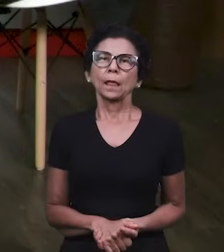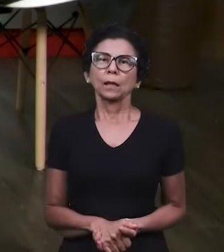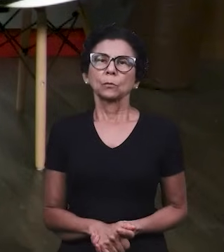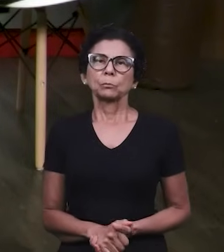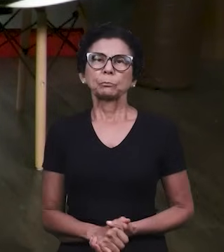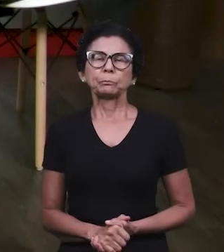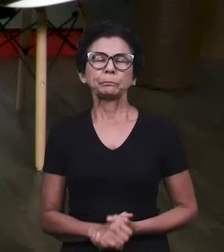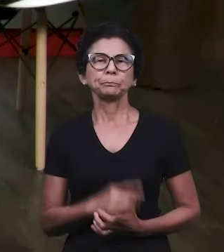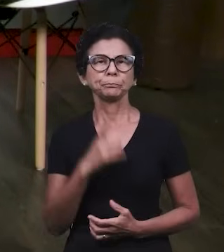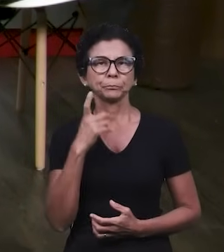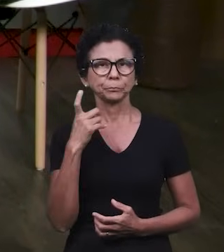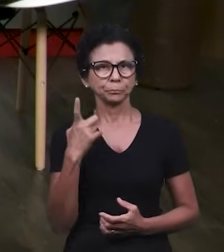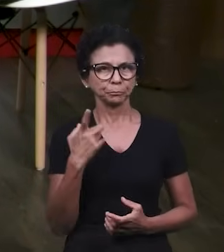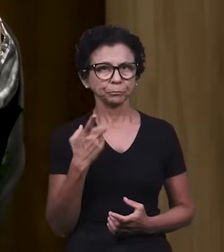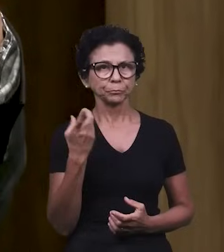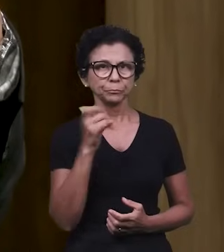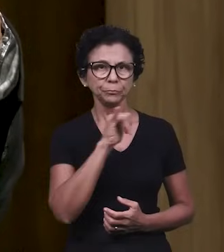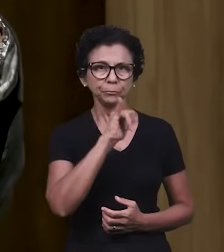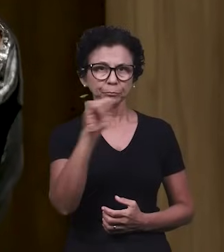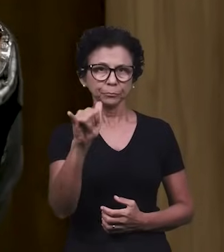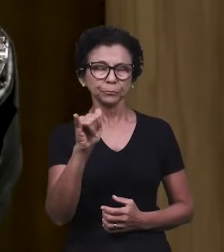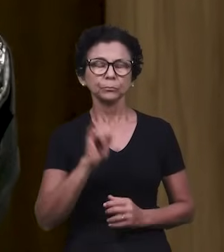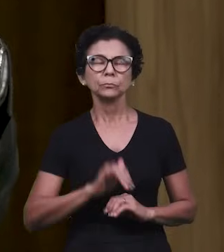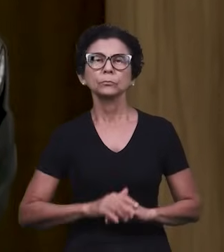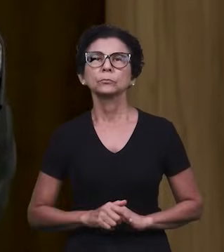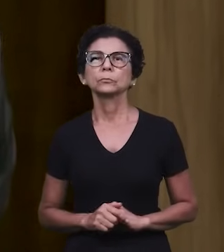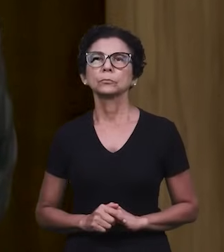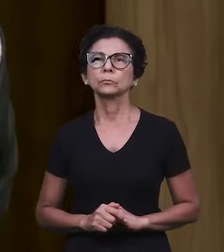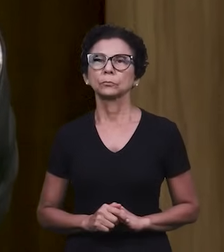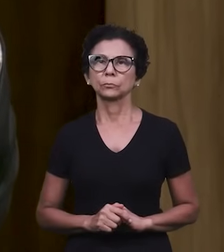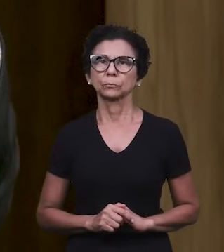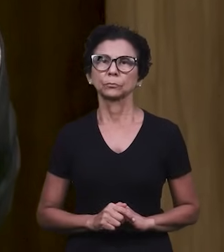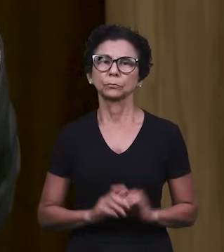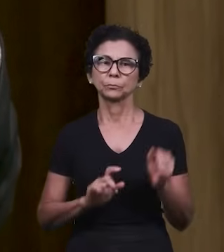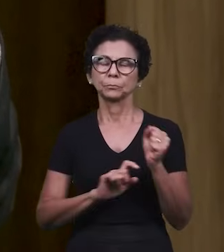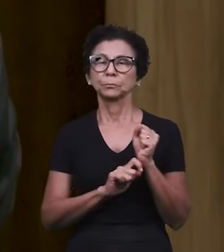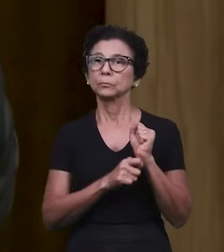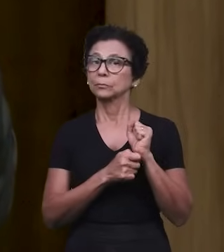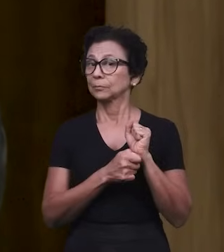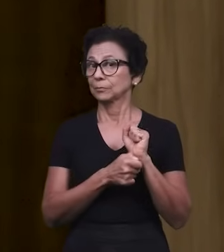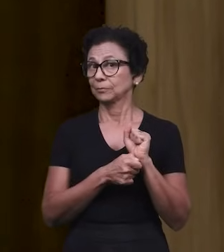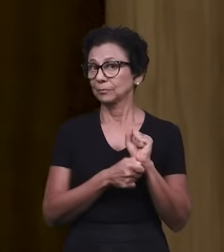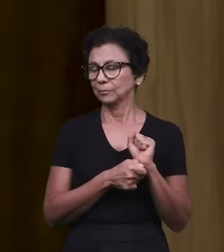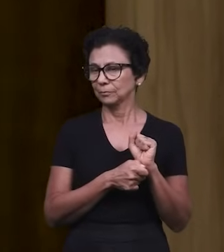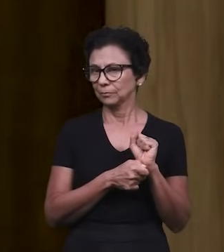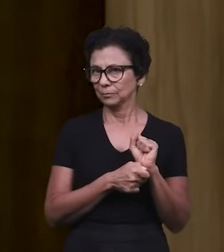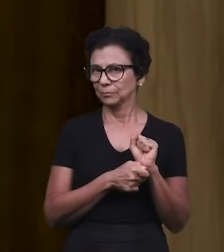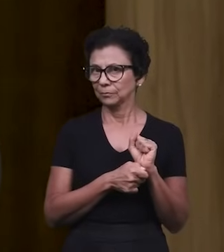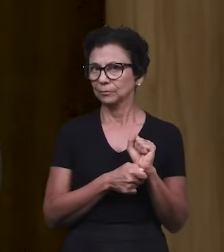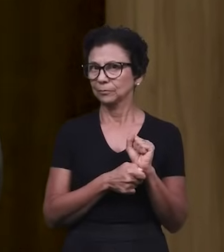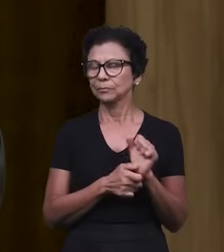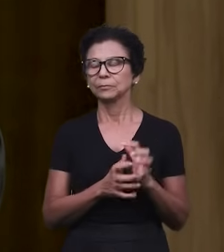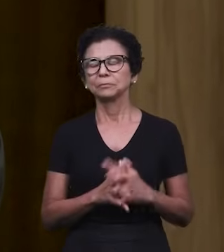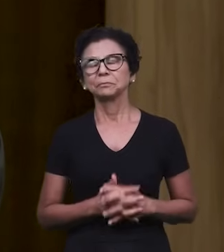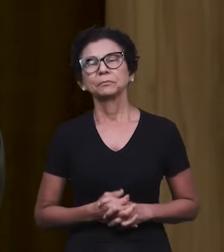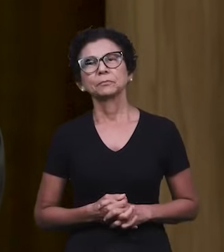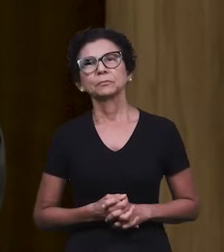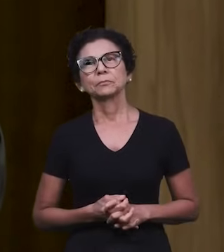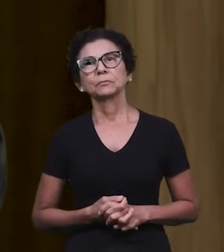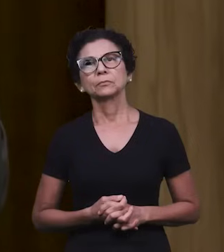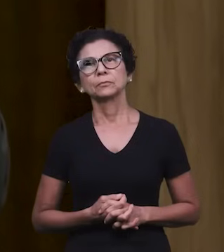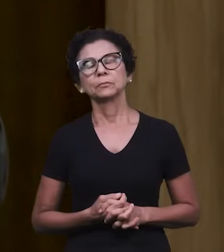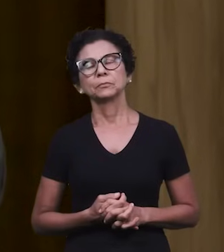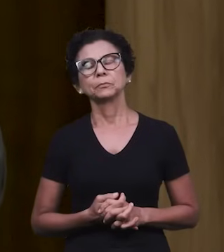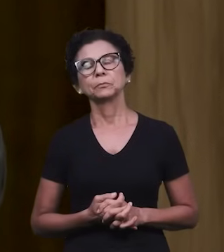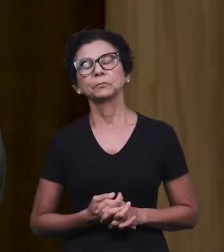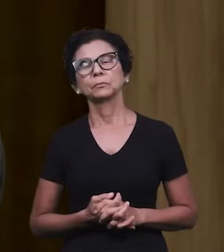como mencionamos anteriormente, constituíam segredos para aqueles que o viam